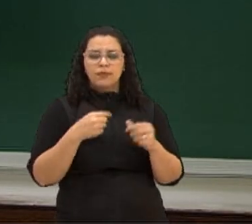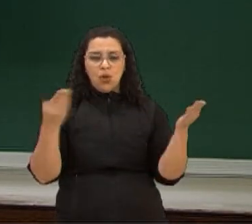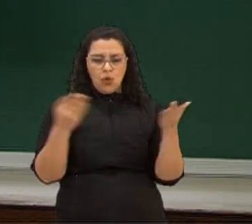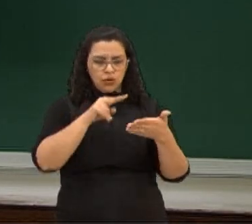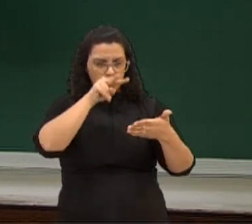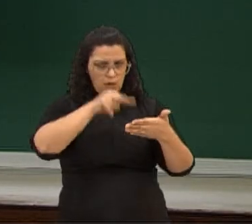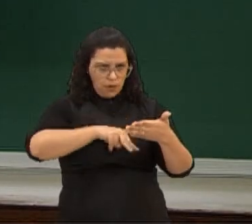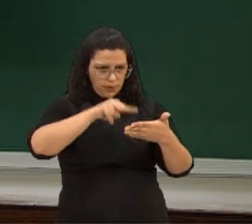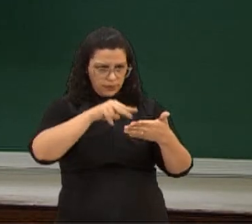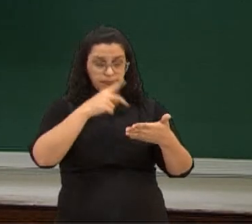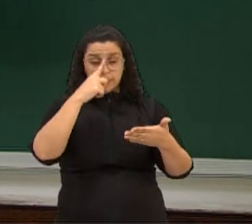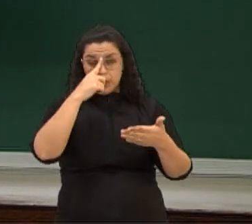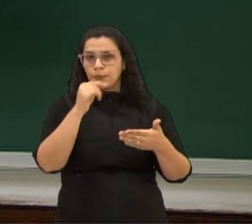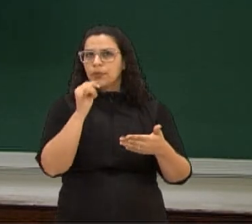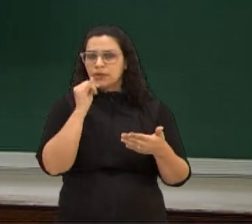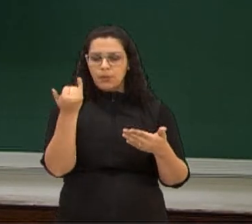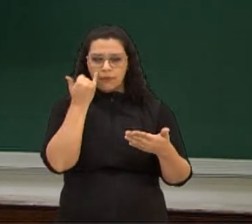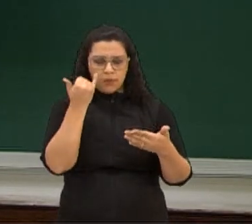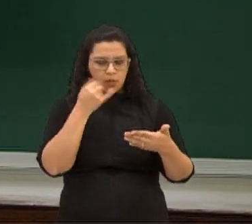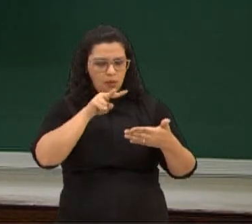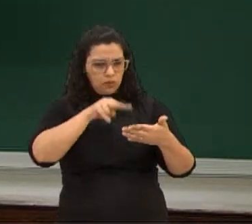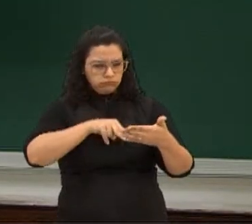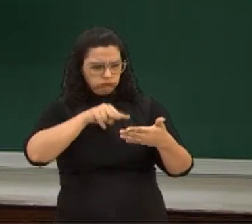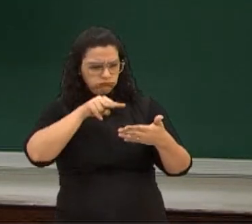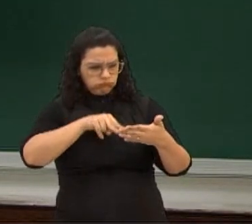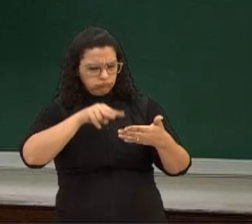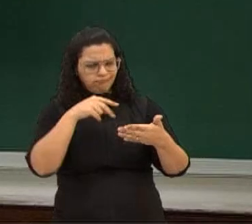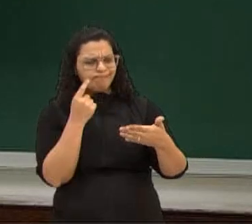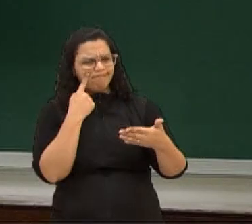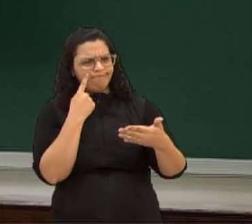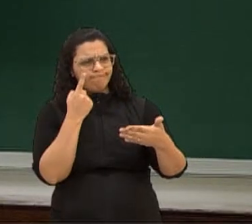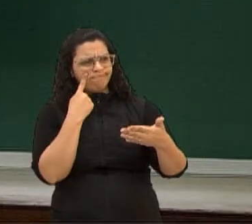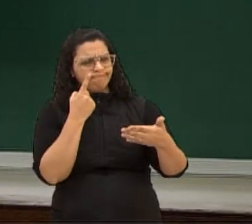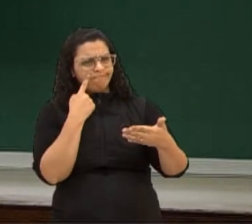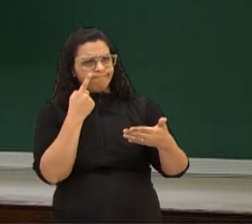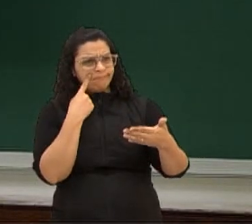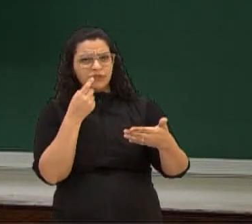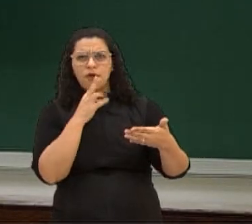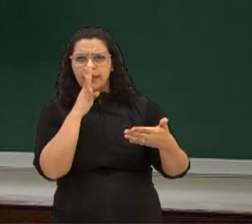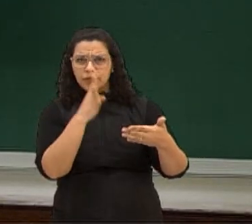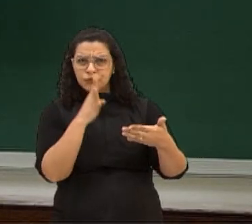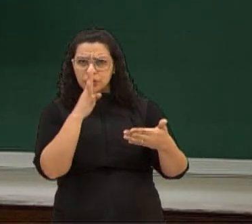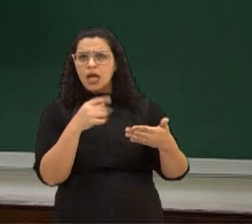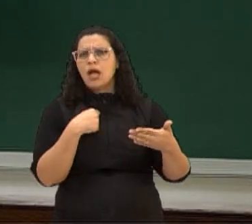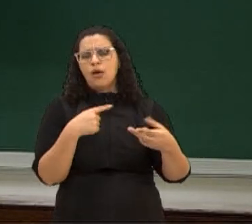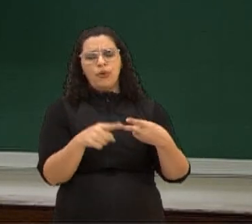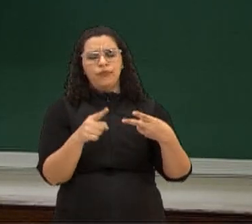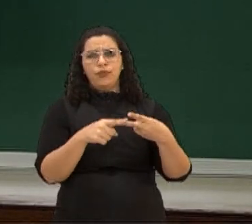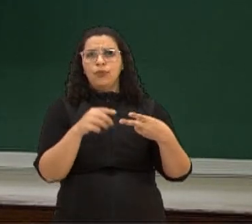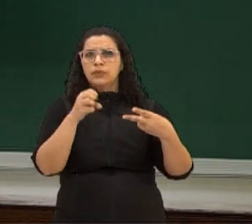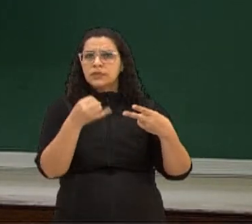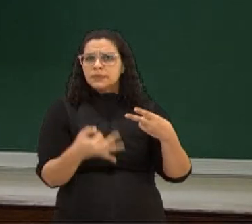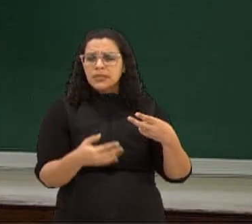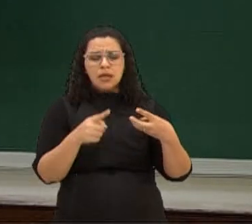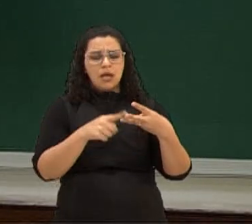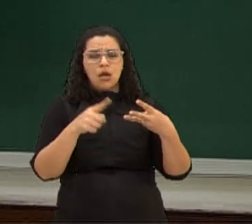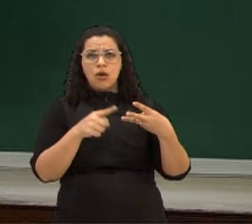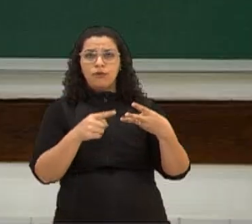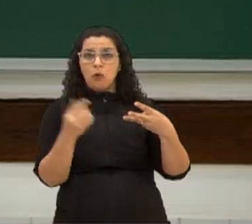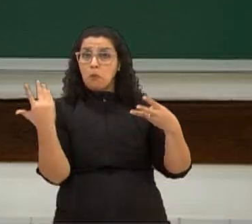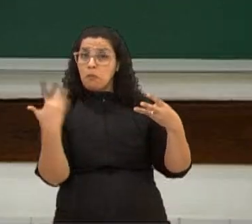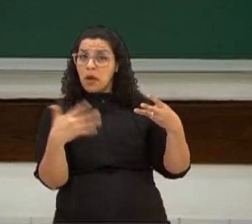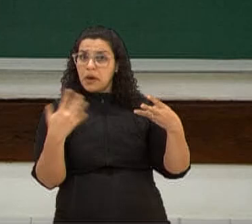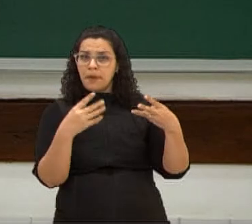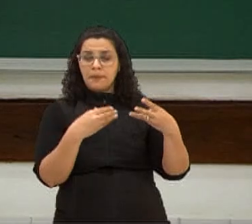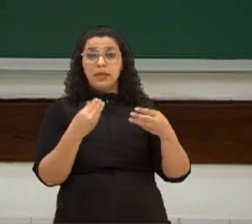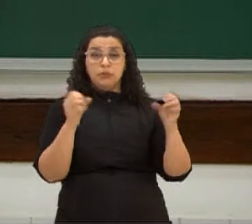hoje. Quero que a minha carta ali, vou escrever, vou comentar, criticar ou elogiar aquela notícia, vou mandar